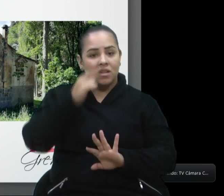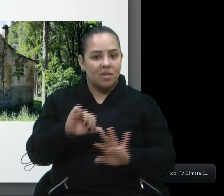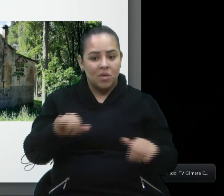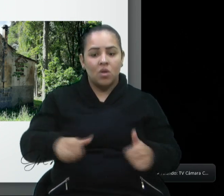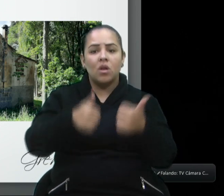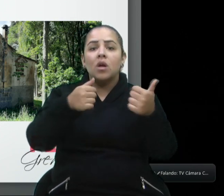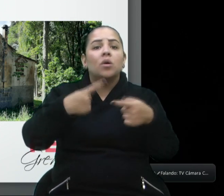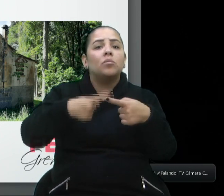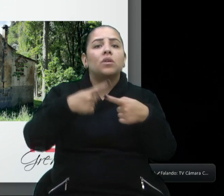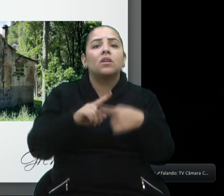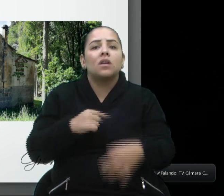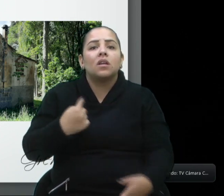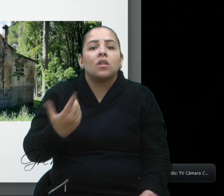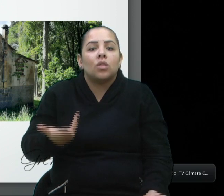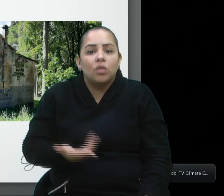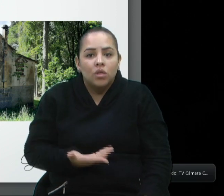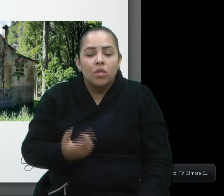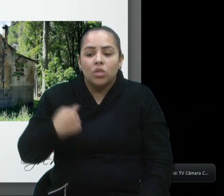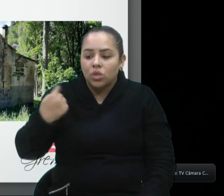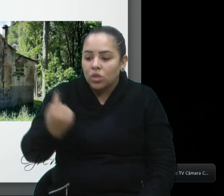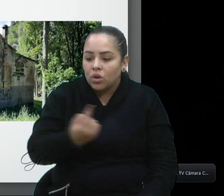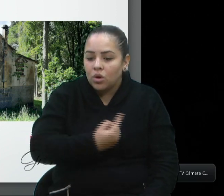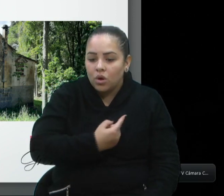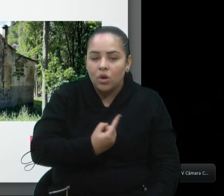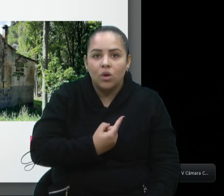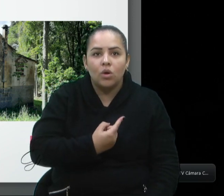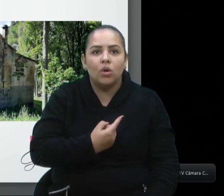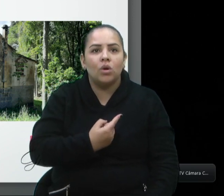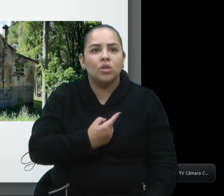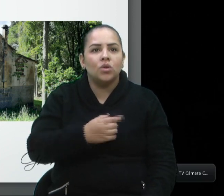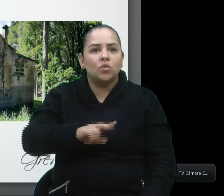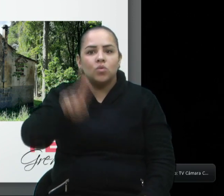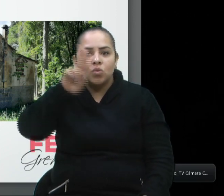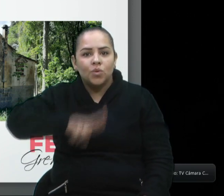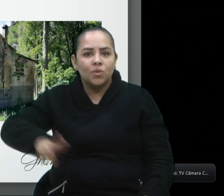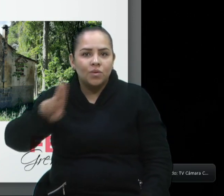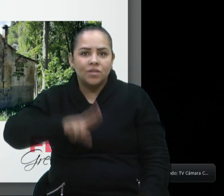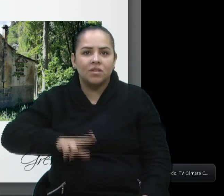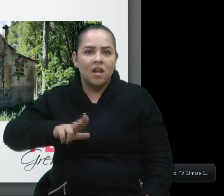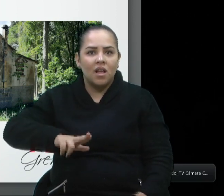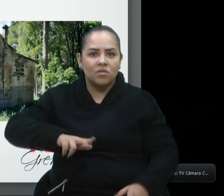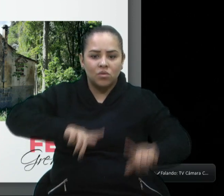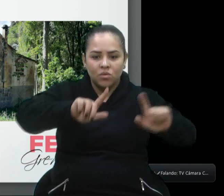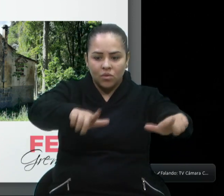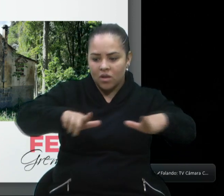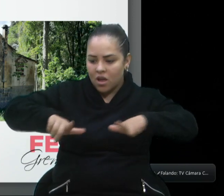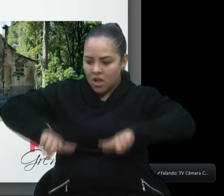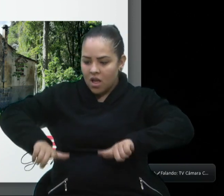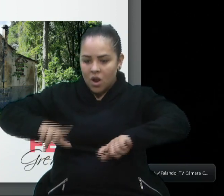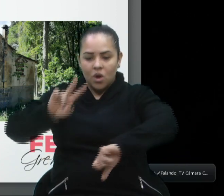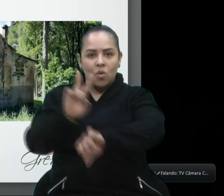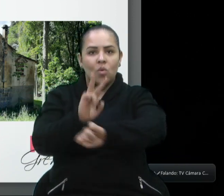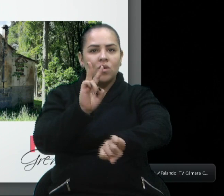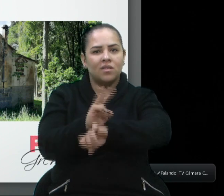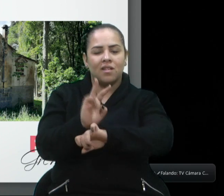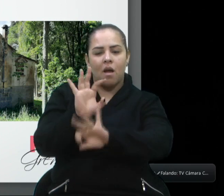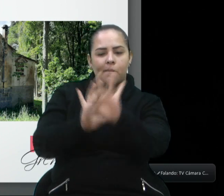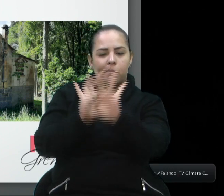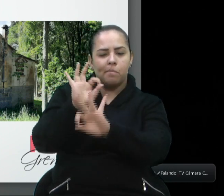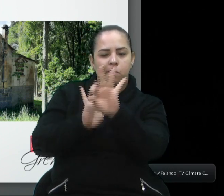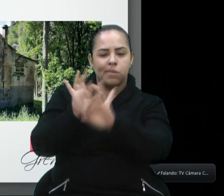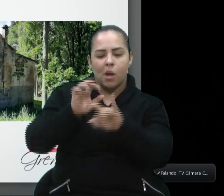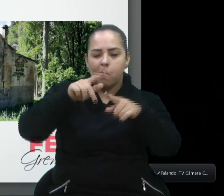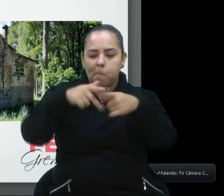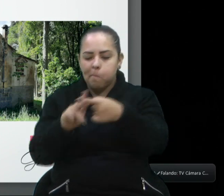por que não servir de ponto de entrada para um local tão bonito que é a linha 40, né, preservada, recuperada, com um espaço